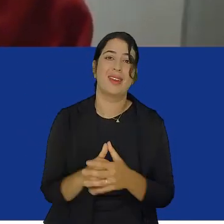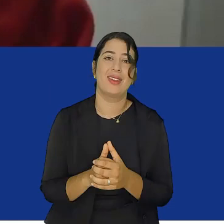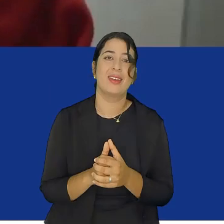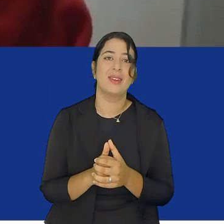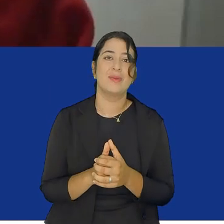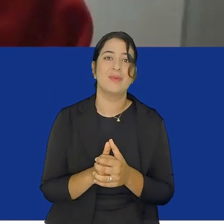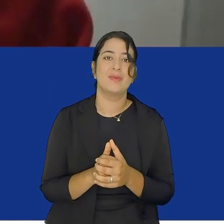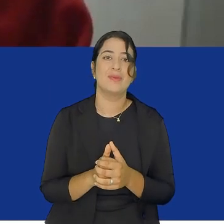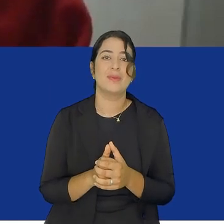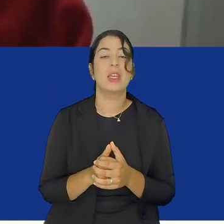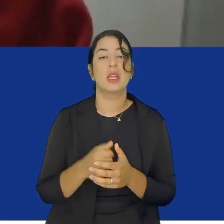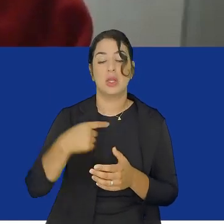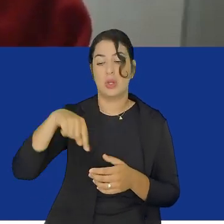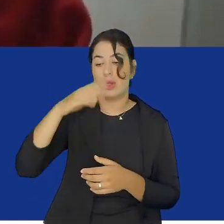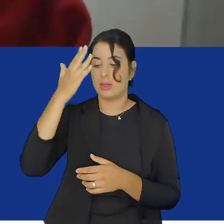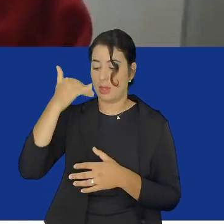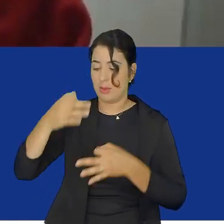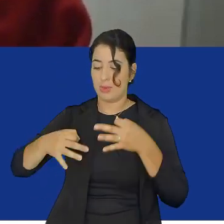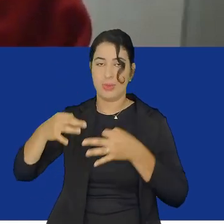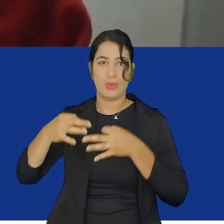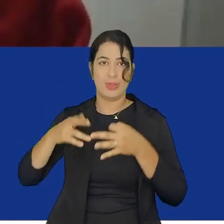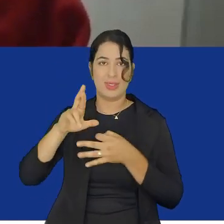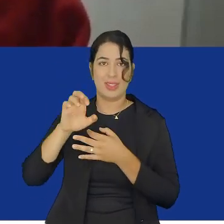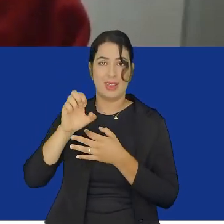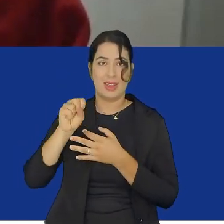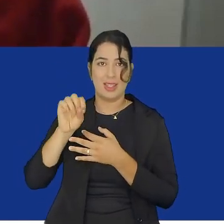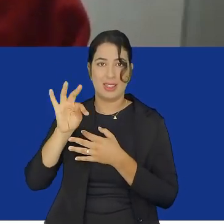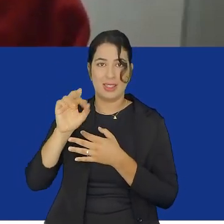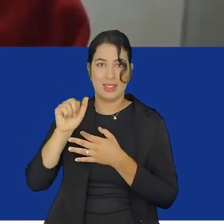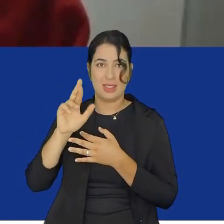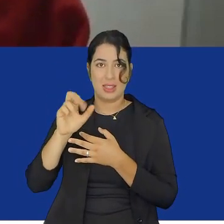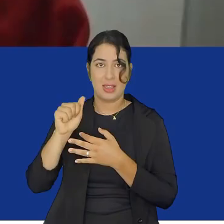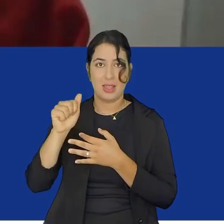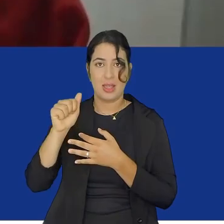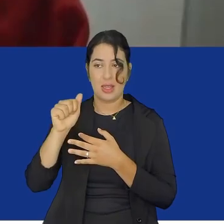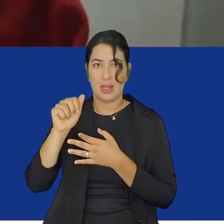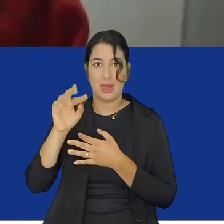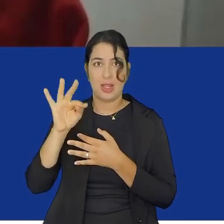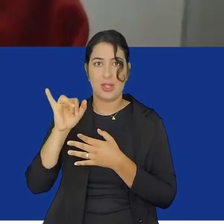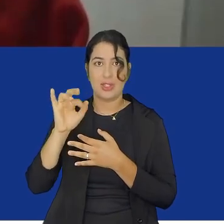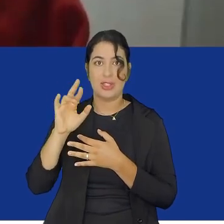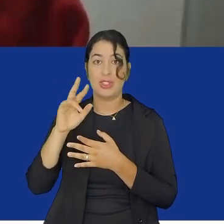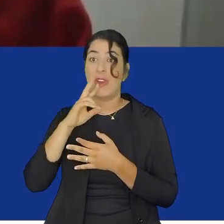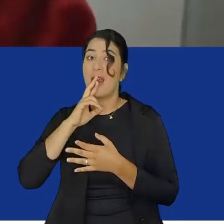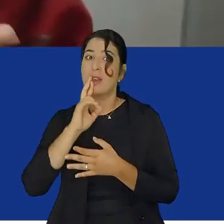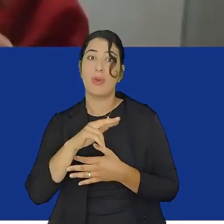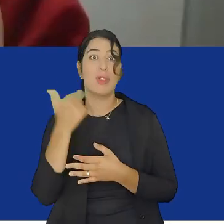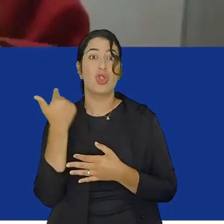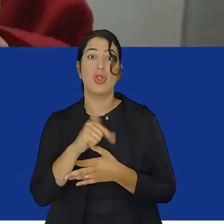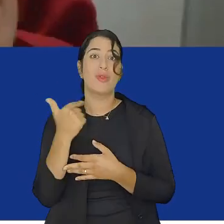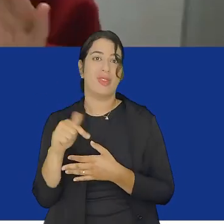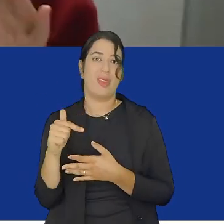desconfortável. Mas na justiça restaurativa eu não tenho a resposta. Você acha que eu sei o que você tem que fazer com a sua vida? Eu não sei. Mas a